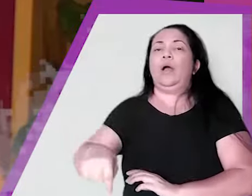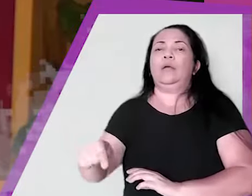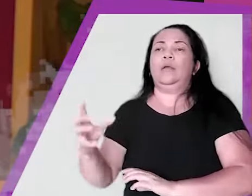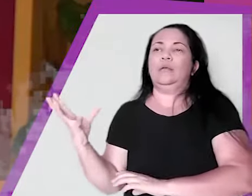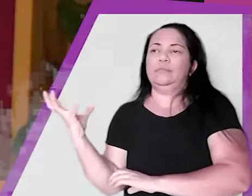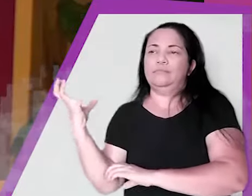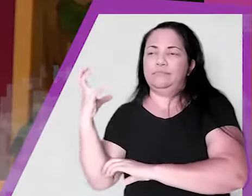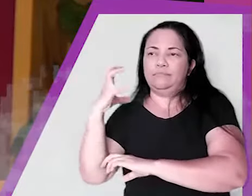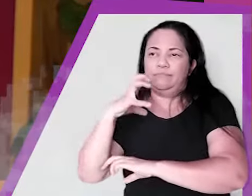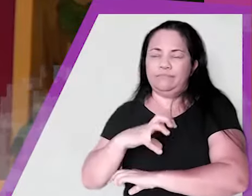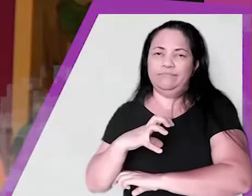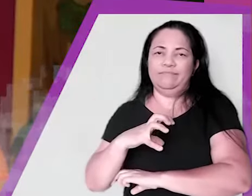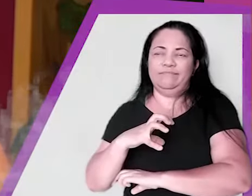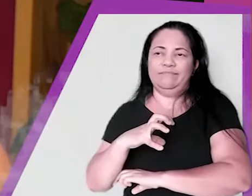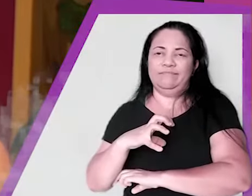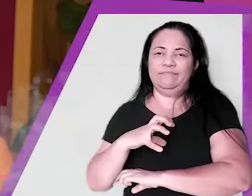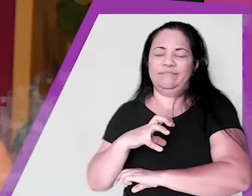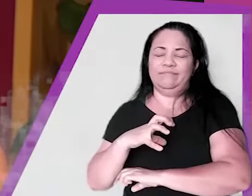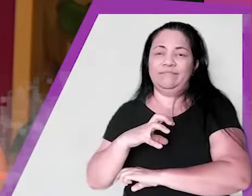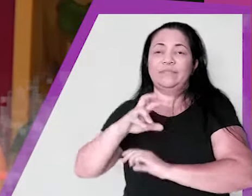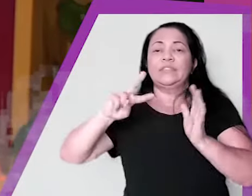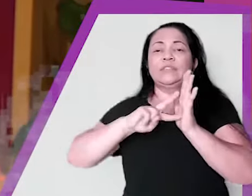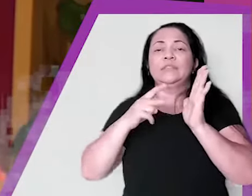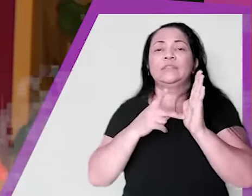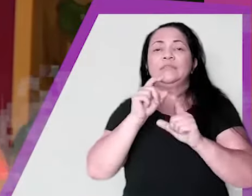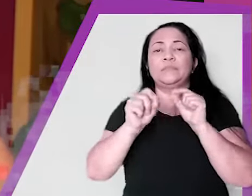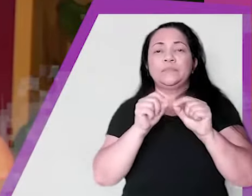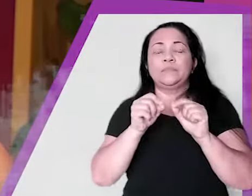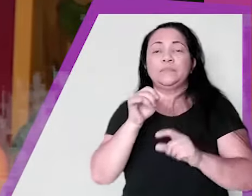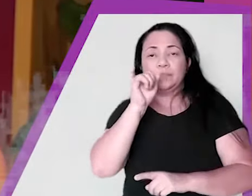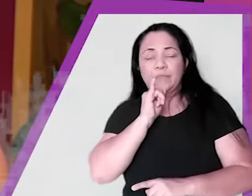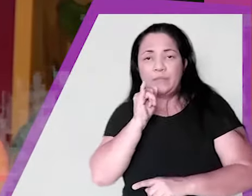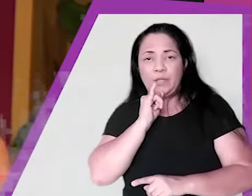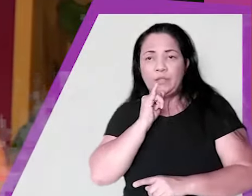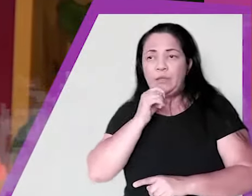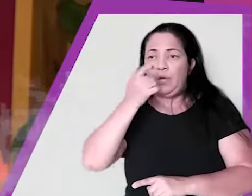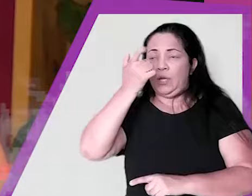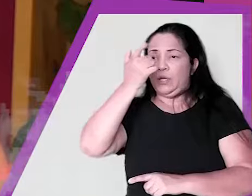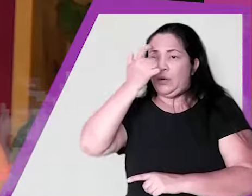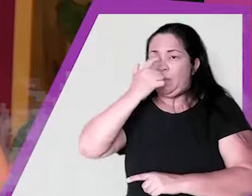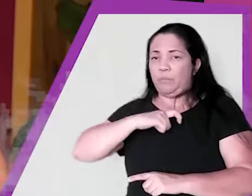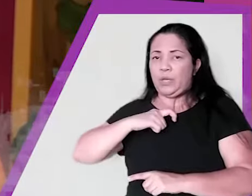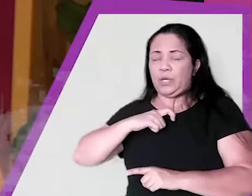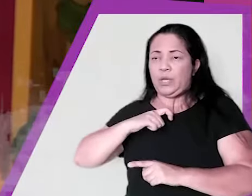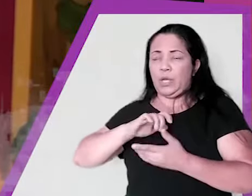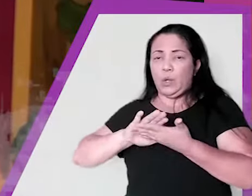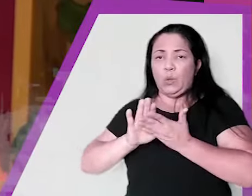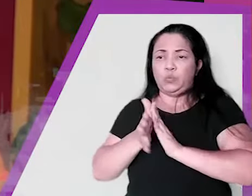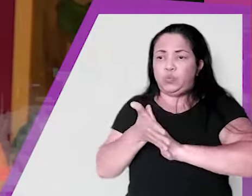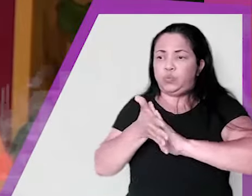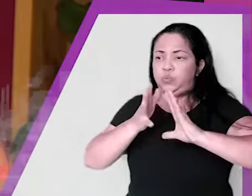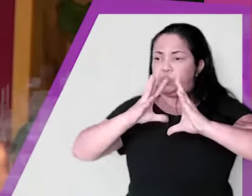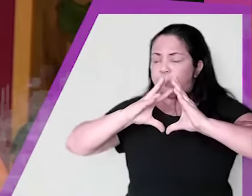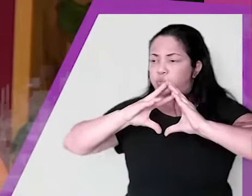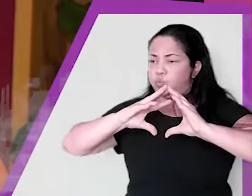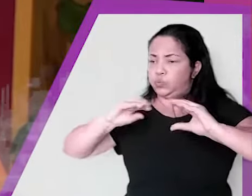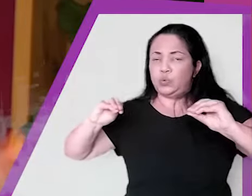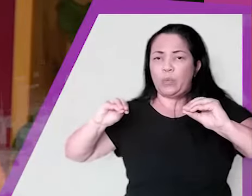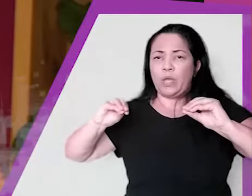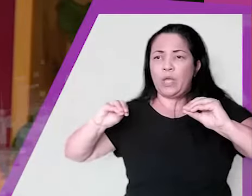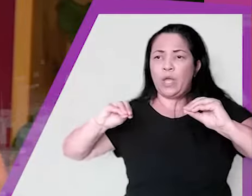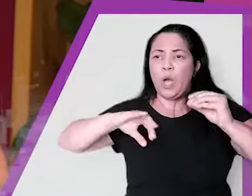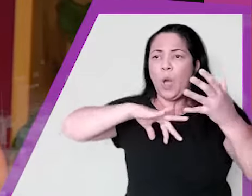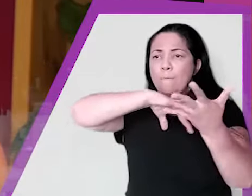da espécie piqui, ela só existe aqui no Brasil. Entende? Então, isso quer dizer o seguinte, que se, por exemplo,